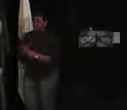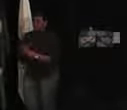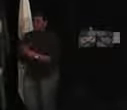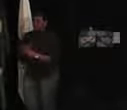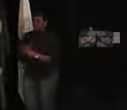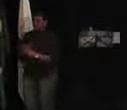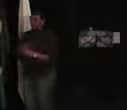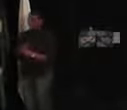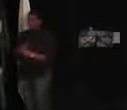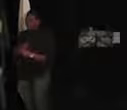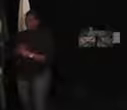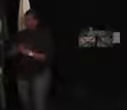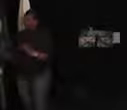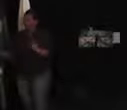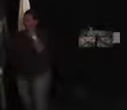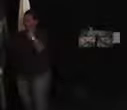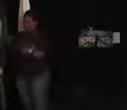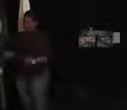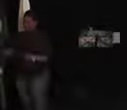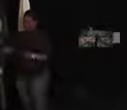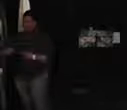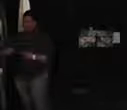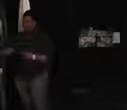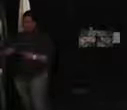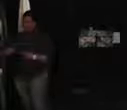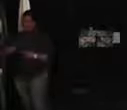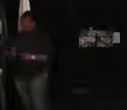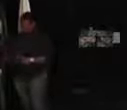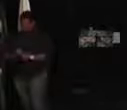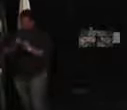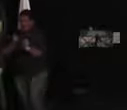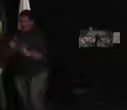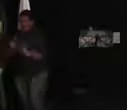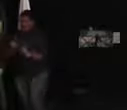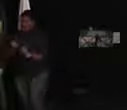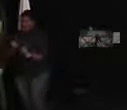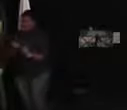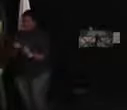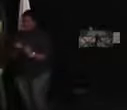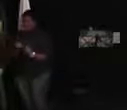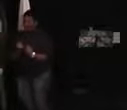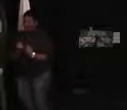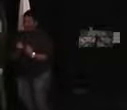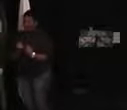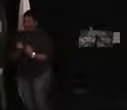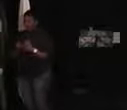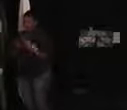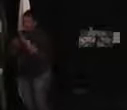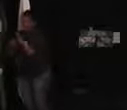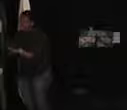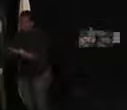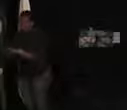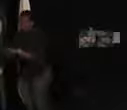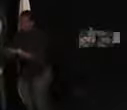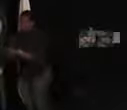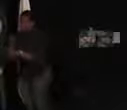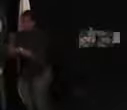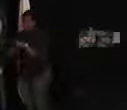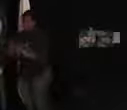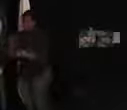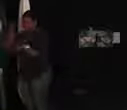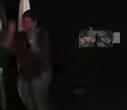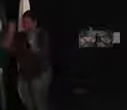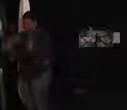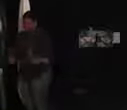desconfortável, de conflito, nelas é mais forte e provocam uma reação